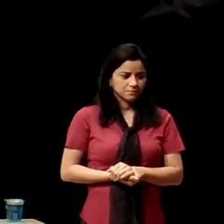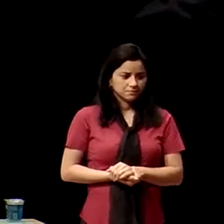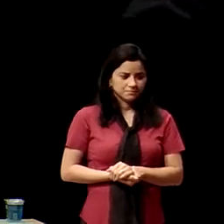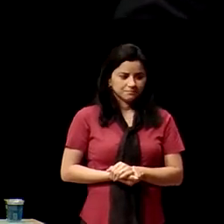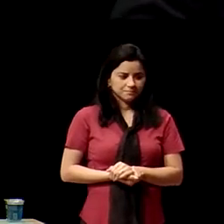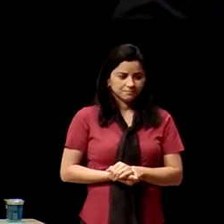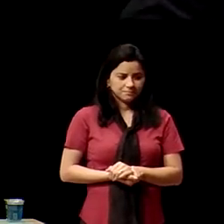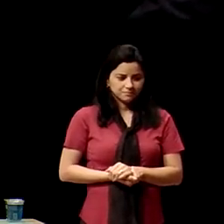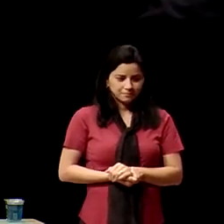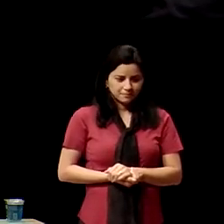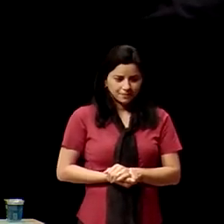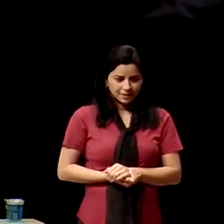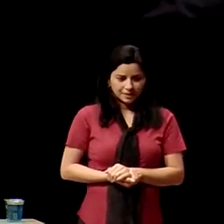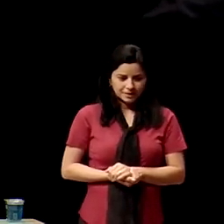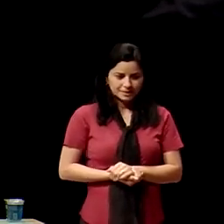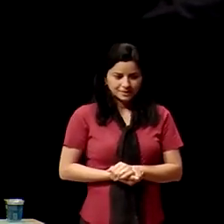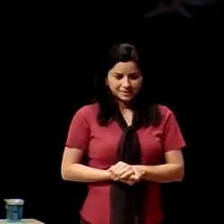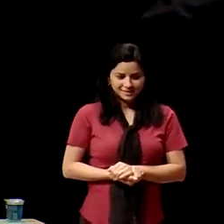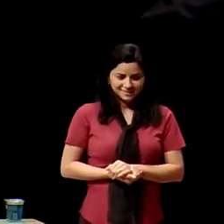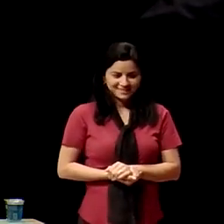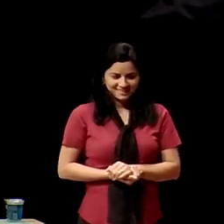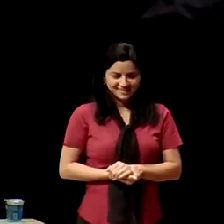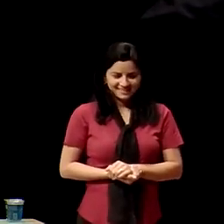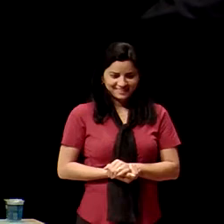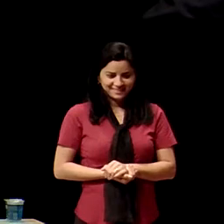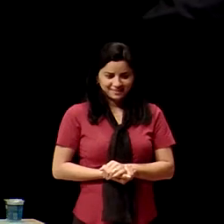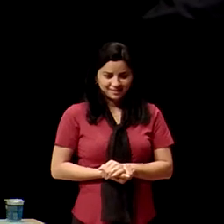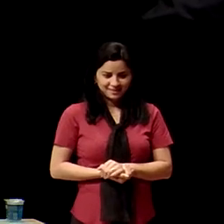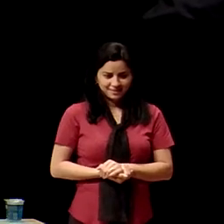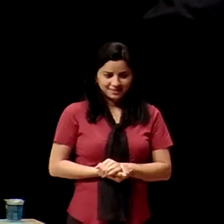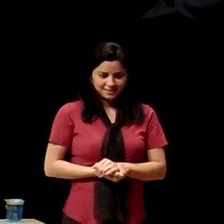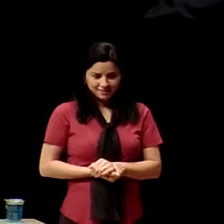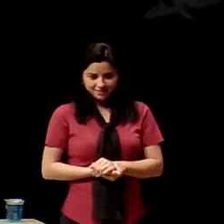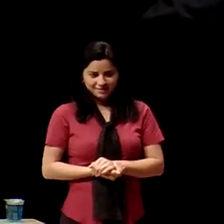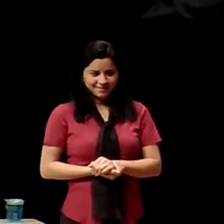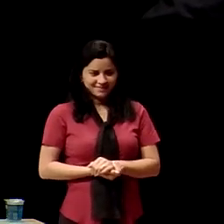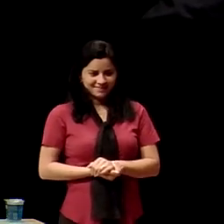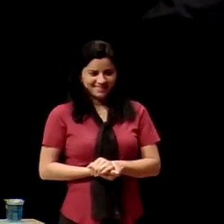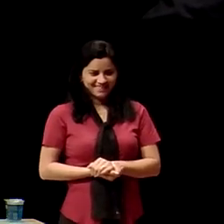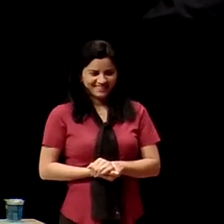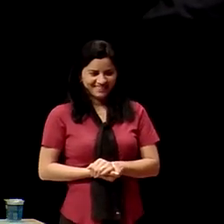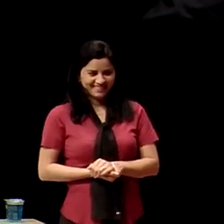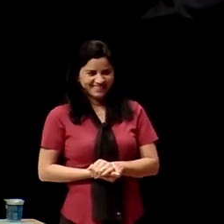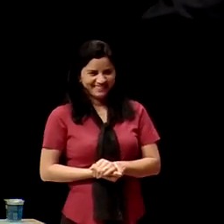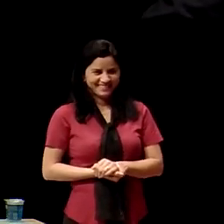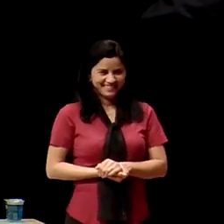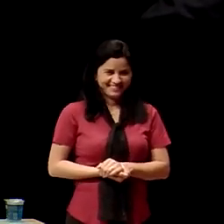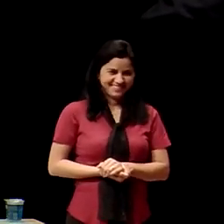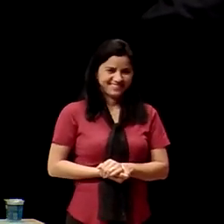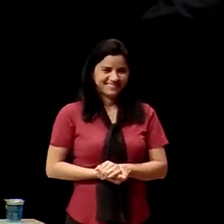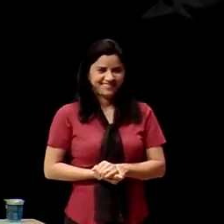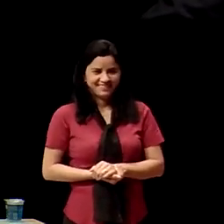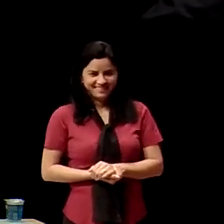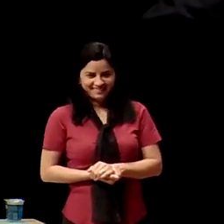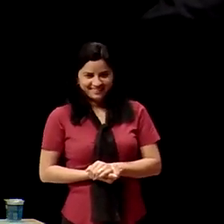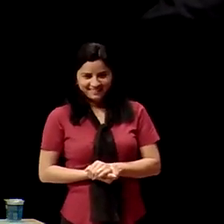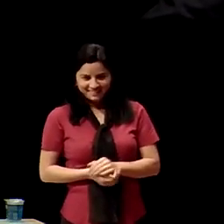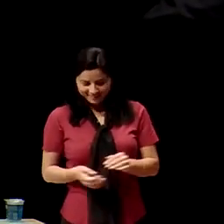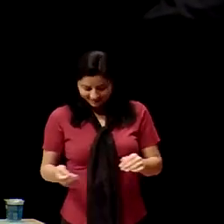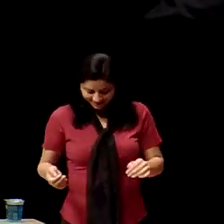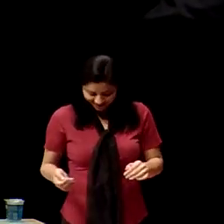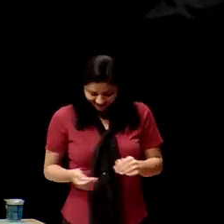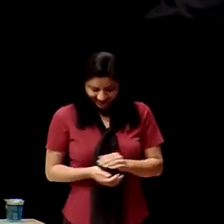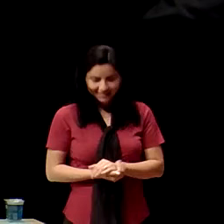there are also program-specific things connecting with political